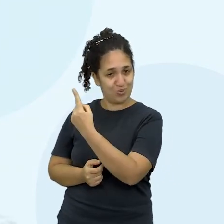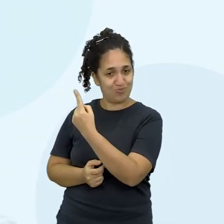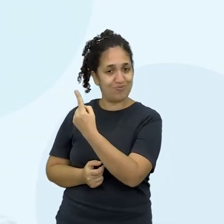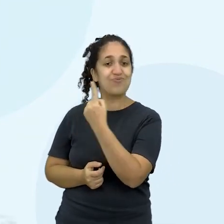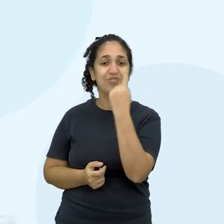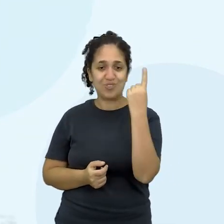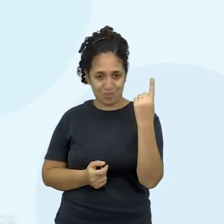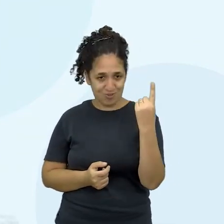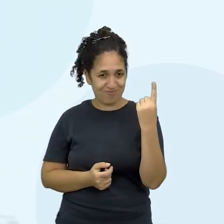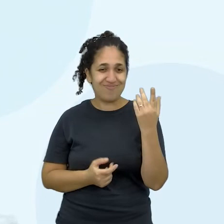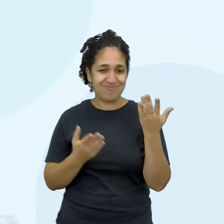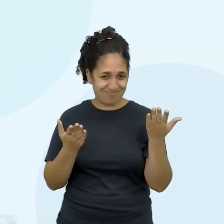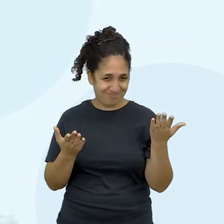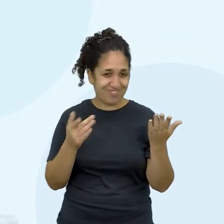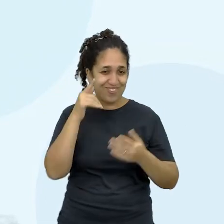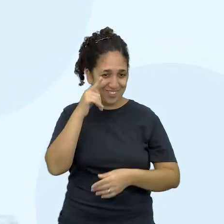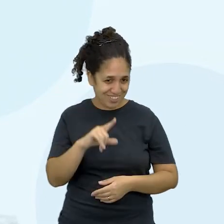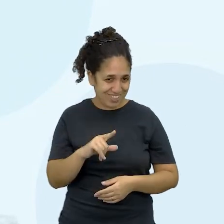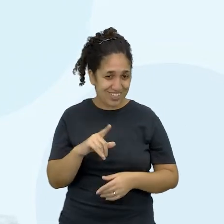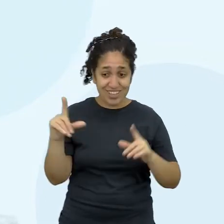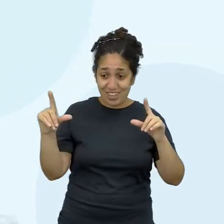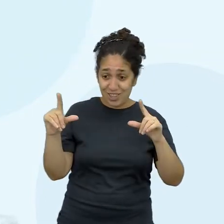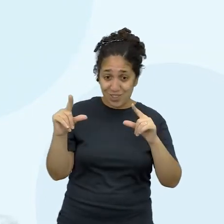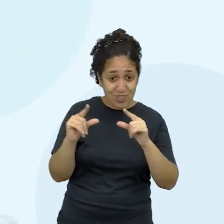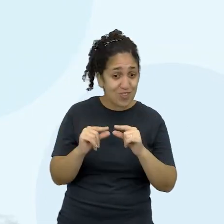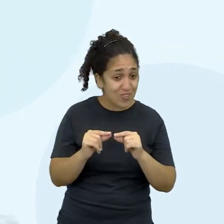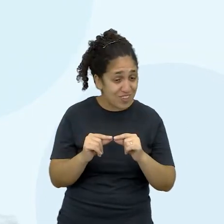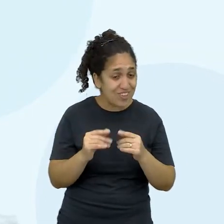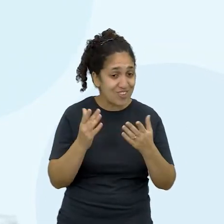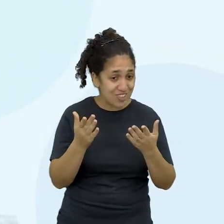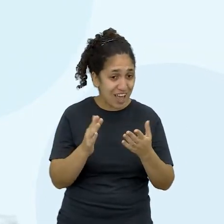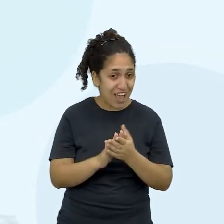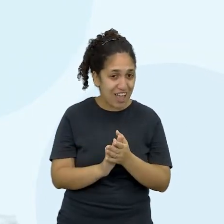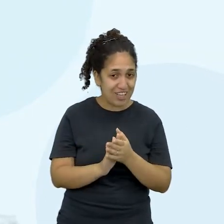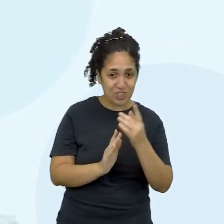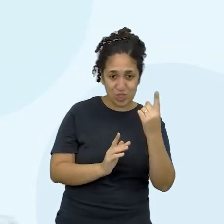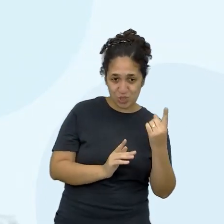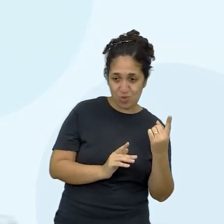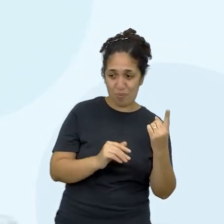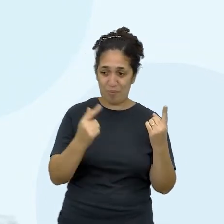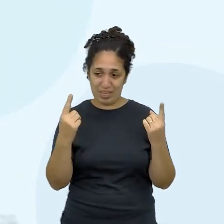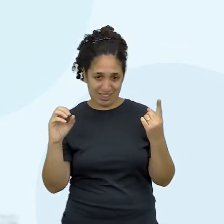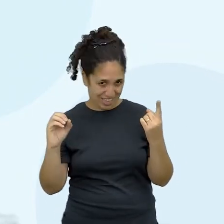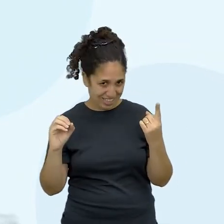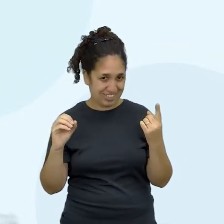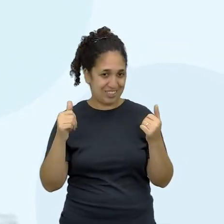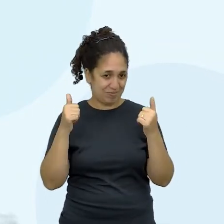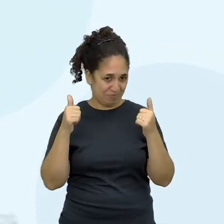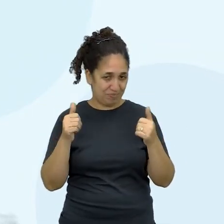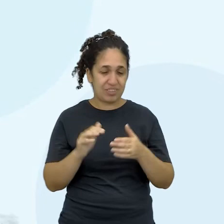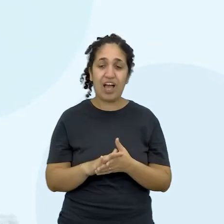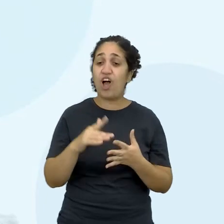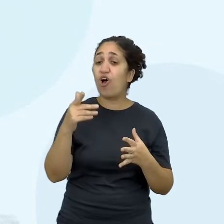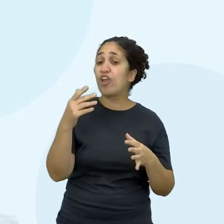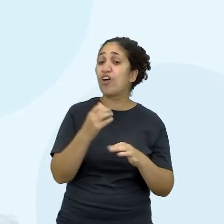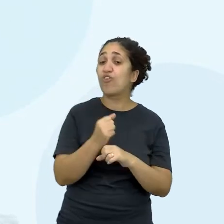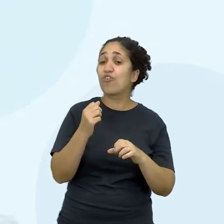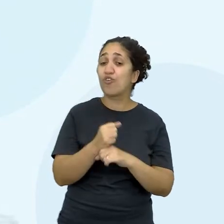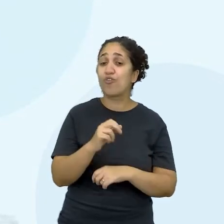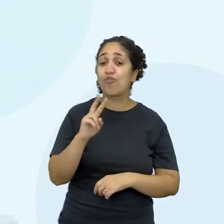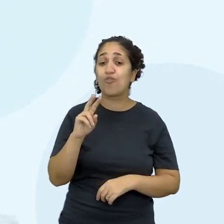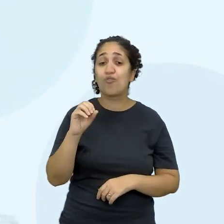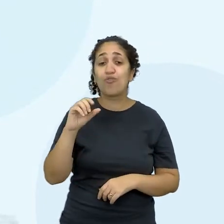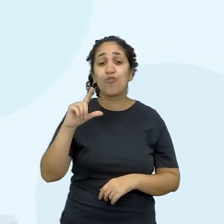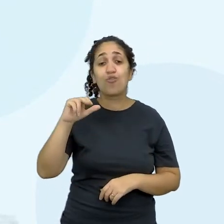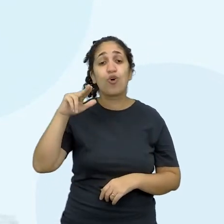queria. Eu reduzi numa escala 1 para 10. Vamos ver quanto que vai dar o volume agora.